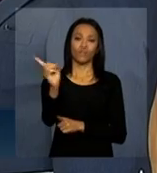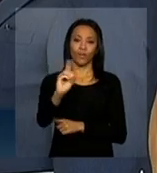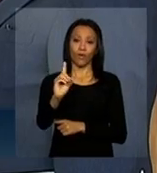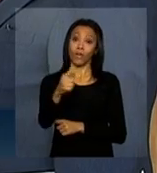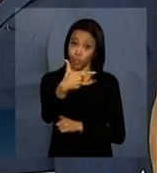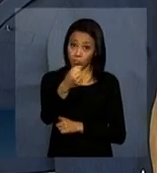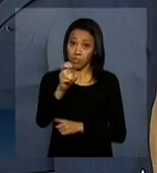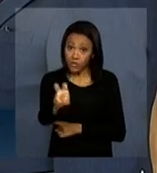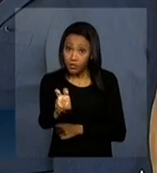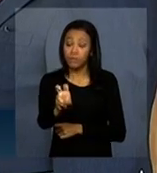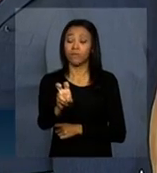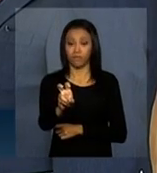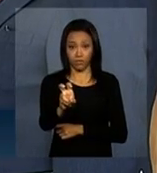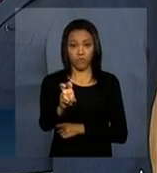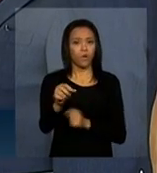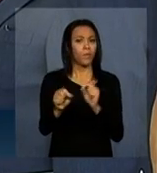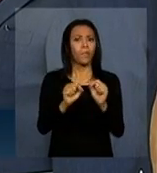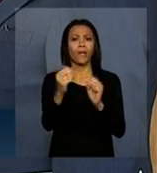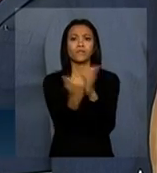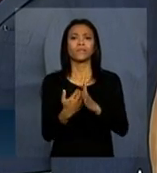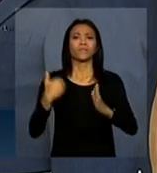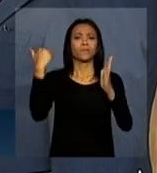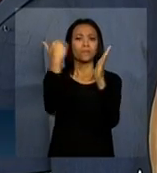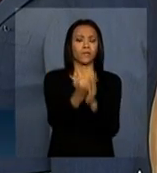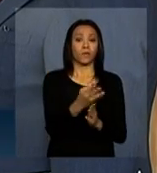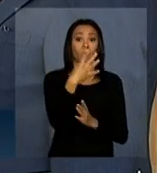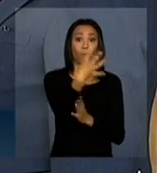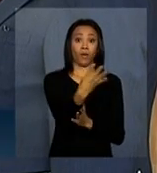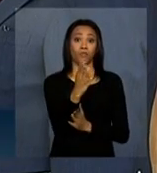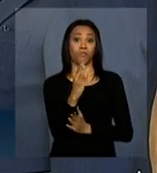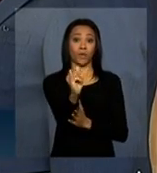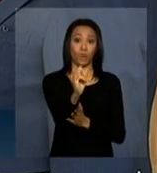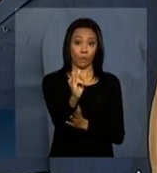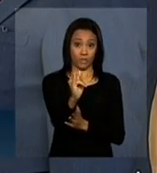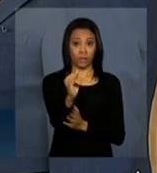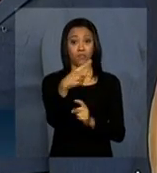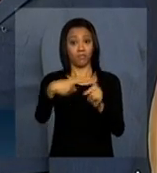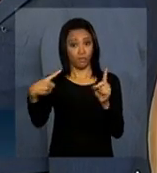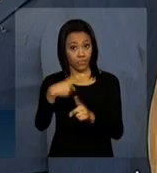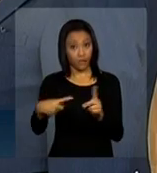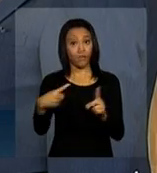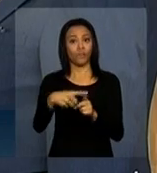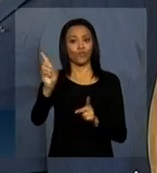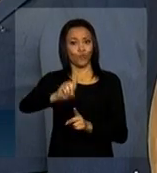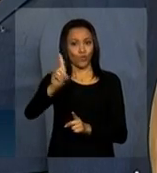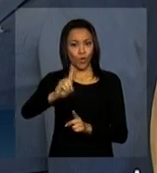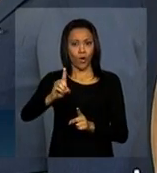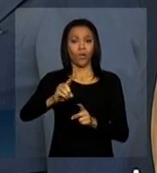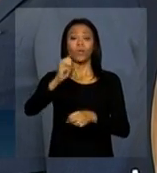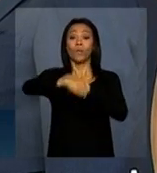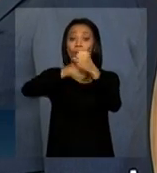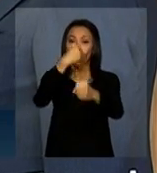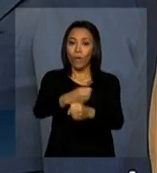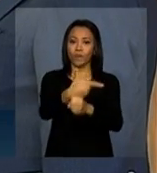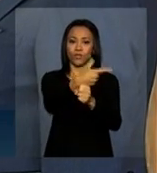2005 para cerca de 4 bilhões e meio de dólares em 2012.